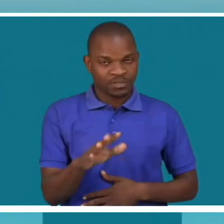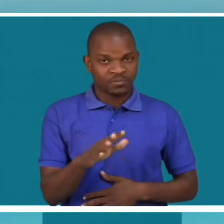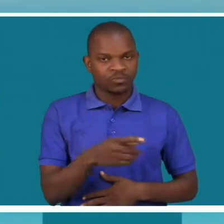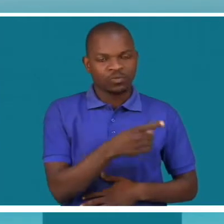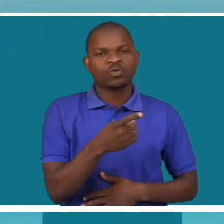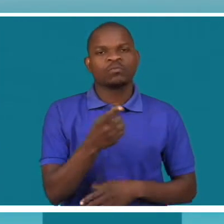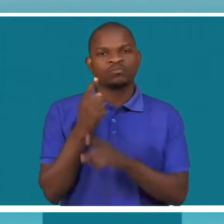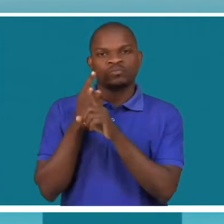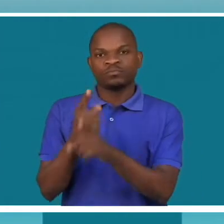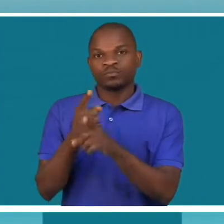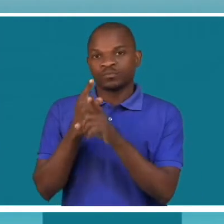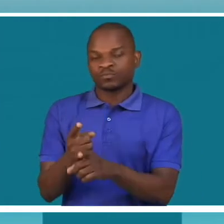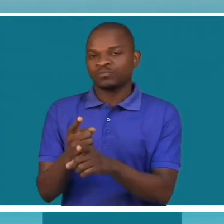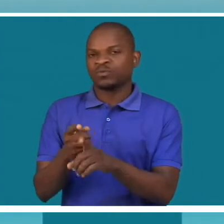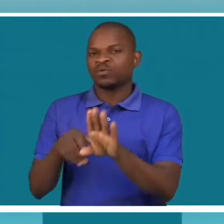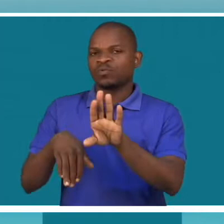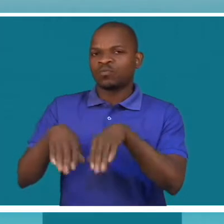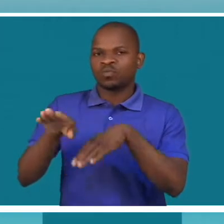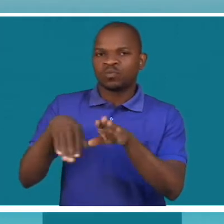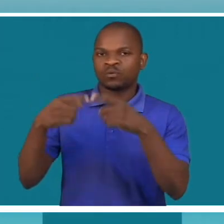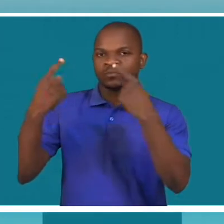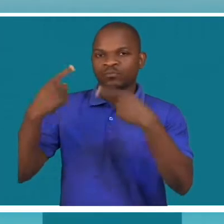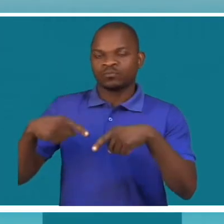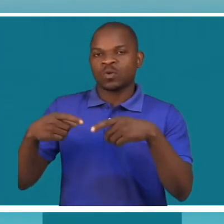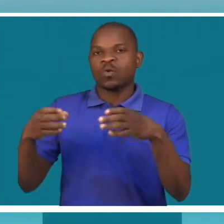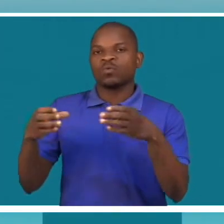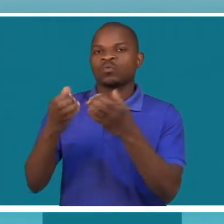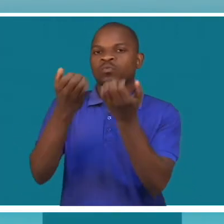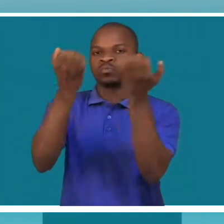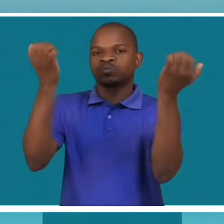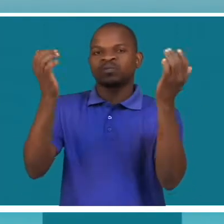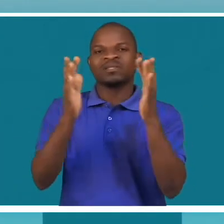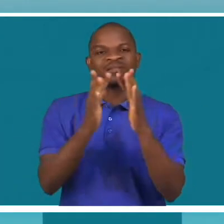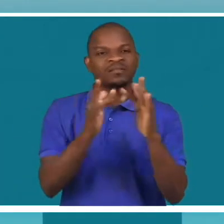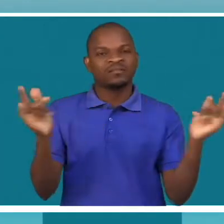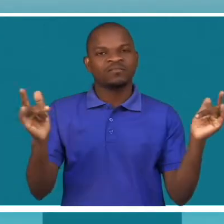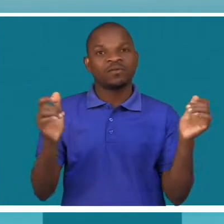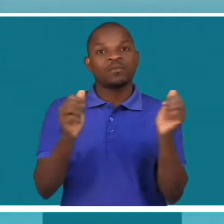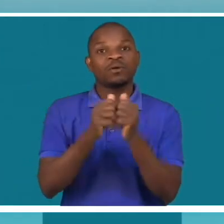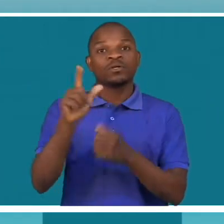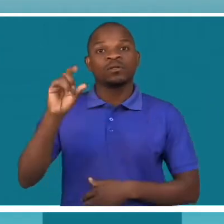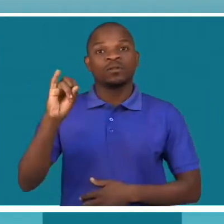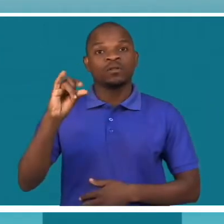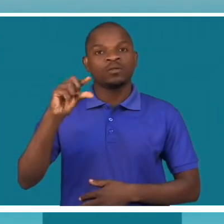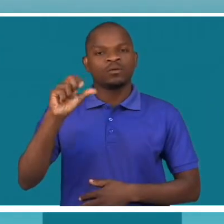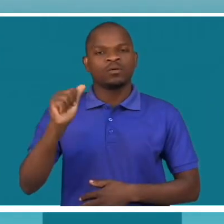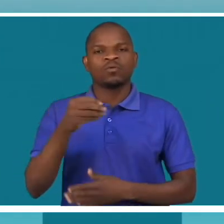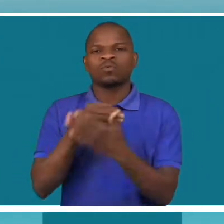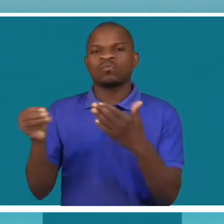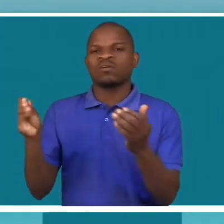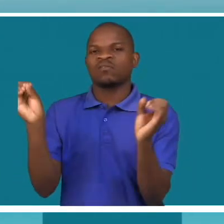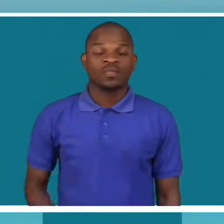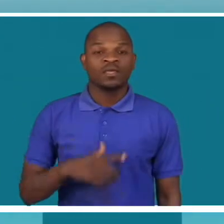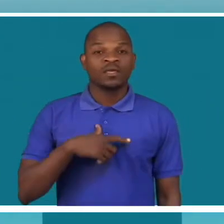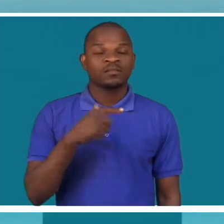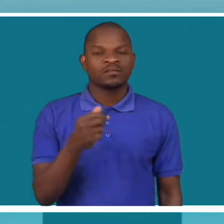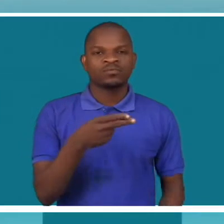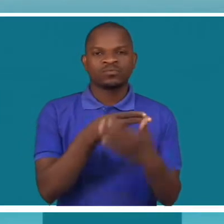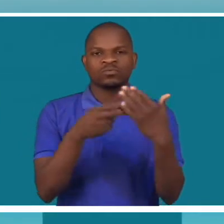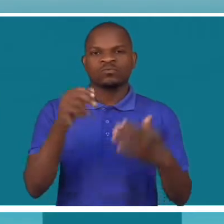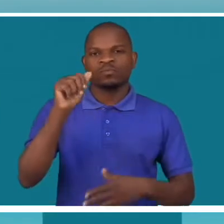esses jogadores já jogam na equipe sênior à vontade e sem que a liga tenha que ir comprar jogadores.